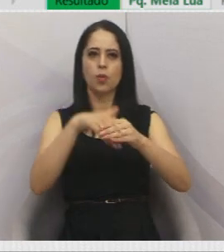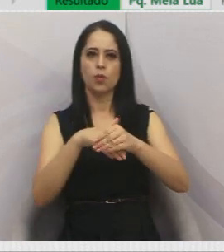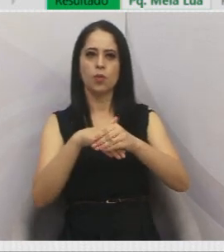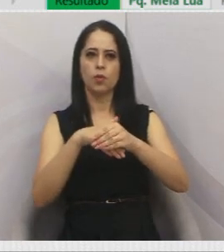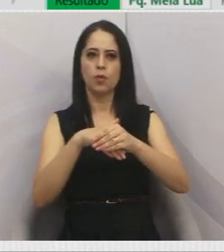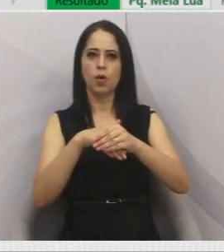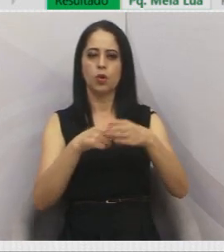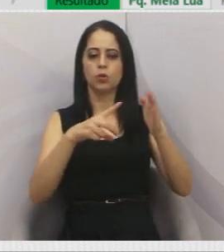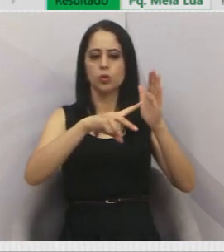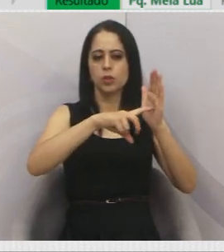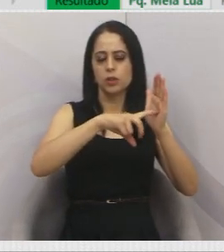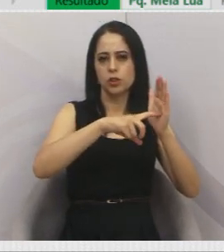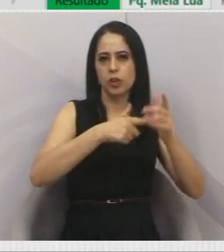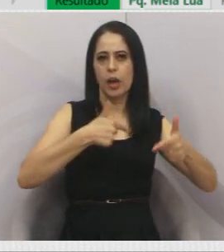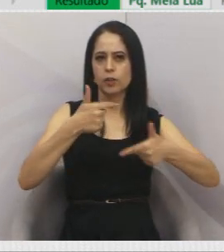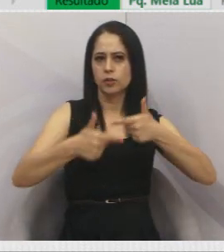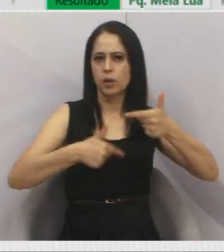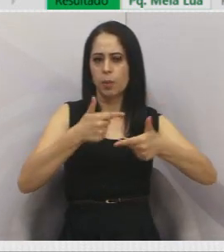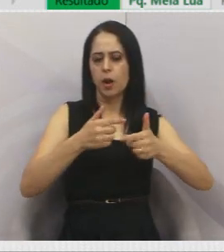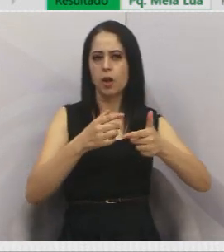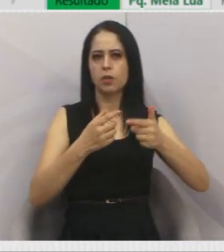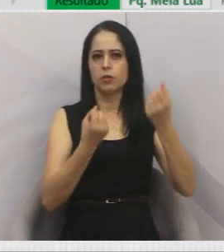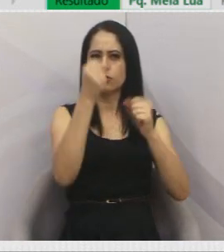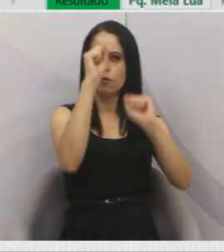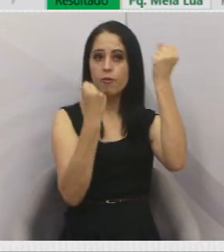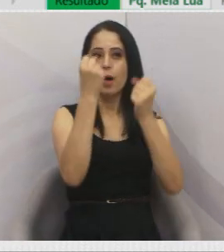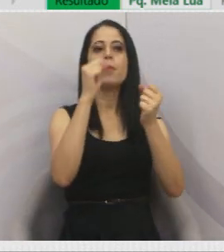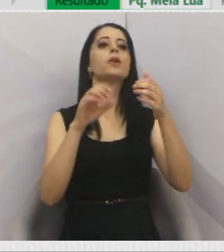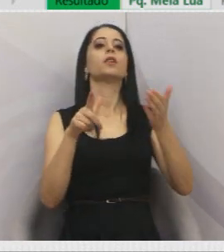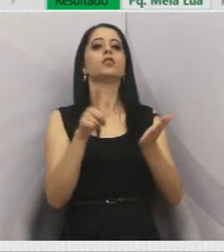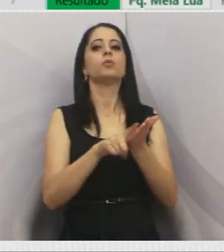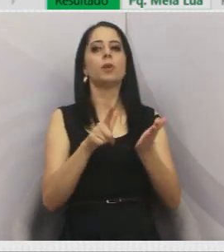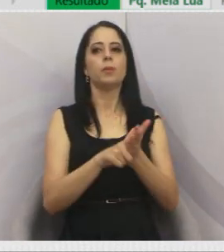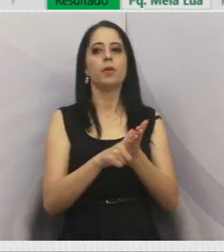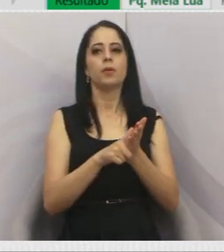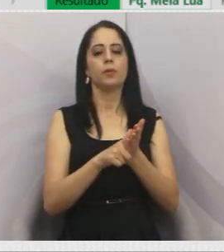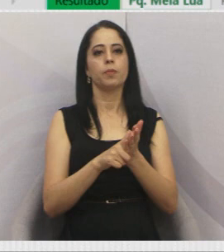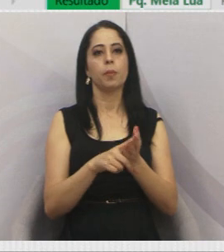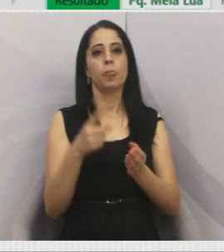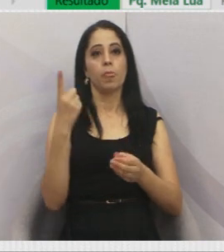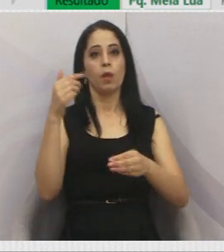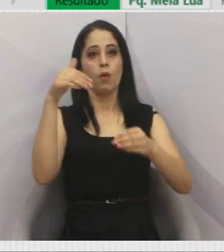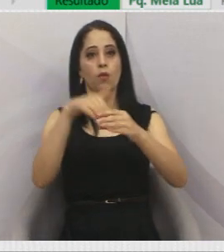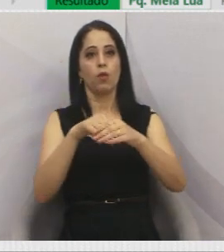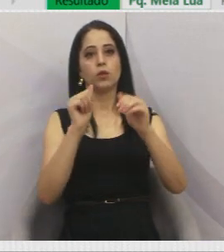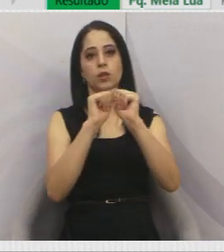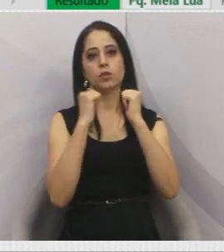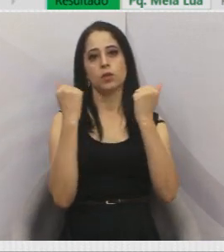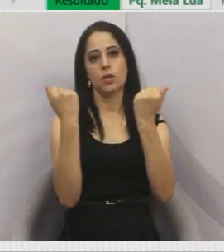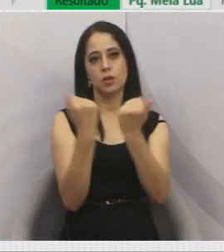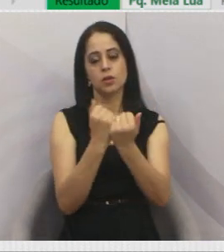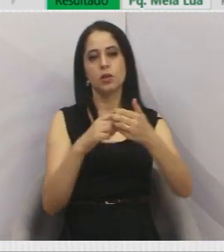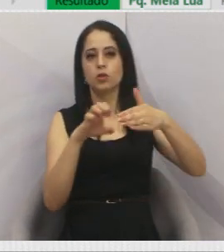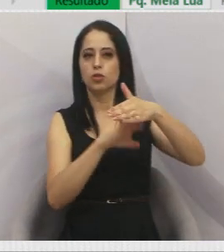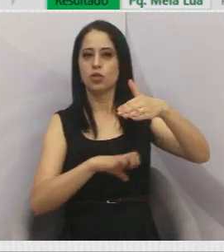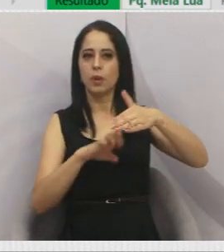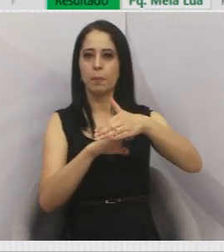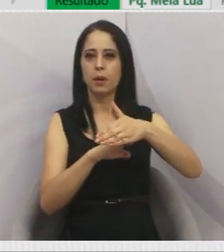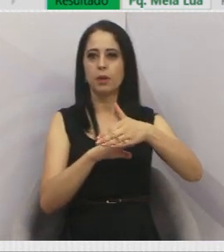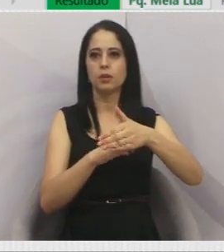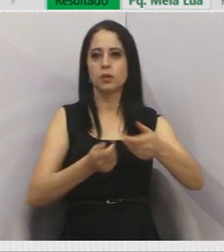Sindicato dos Papeleiros. Segmento empresas e entidades profissionais, um voto Associação das Empresas de Mineração de